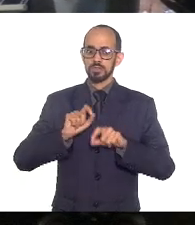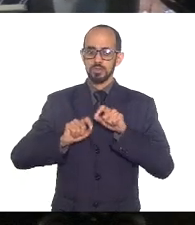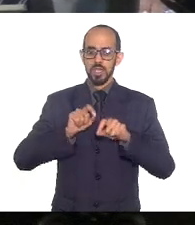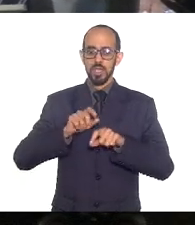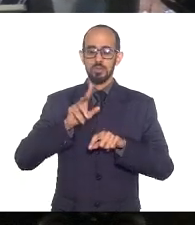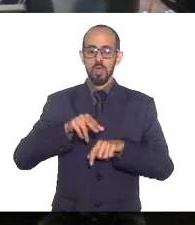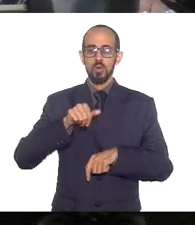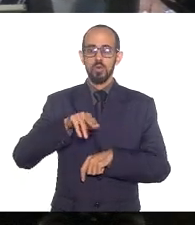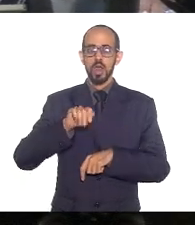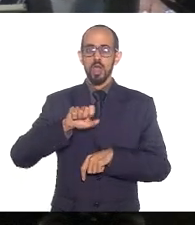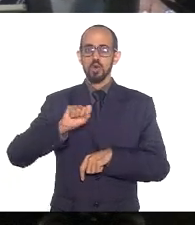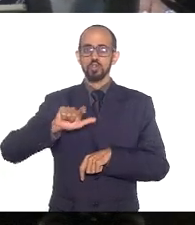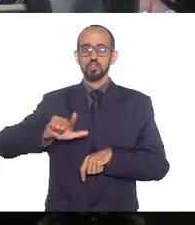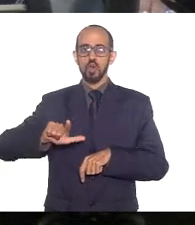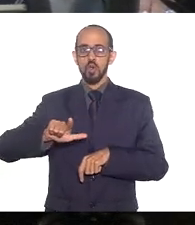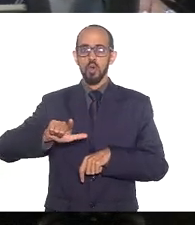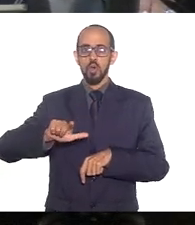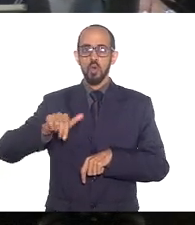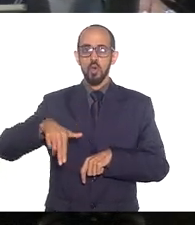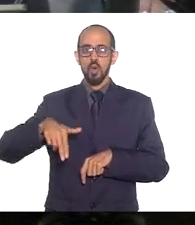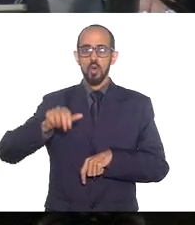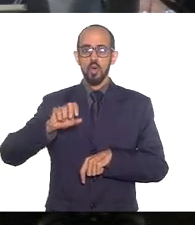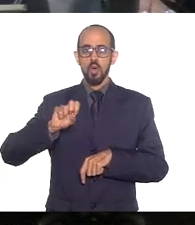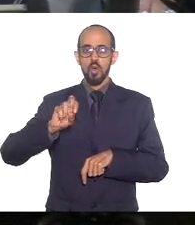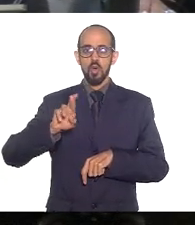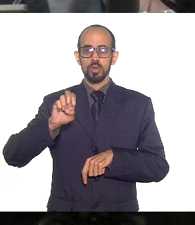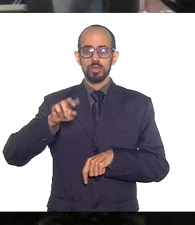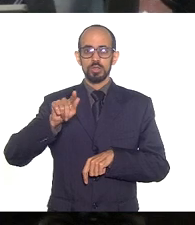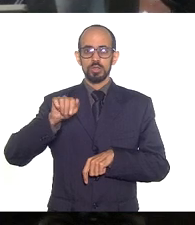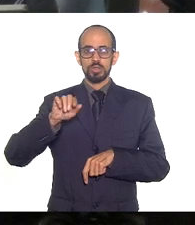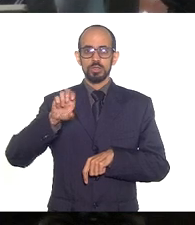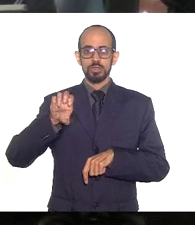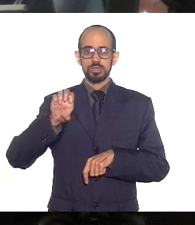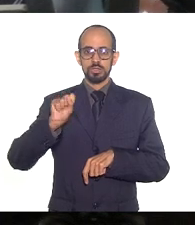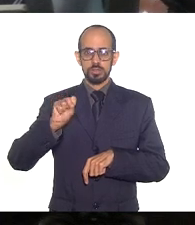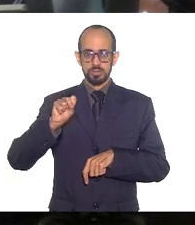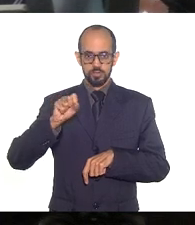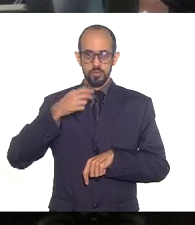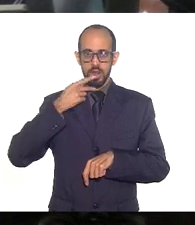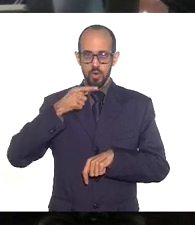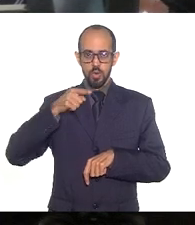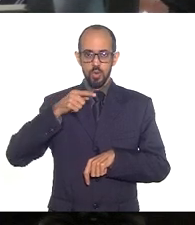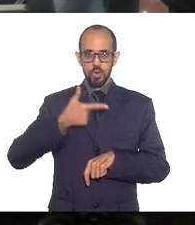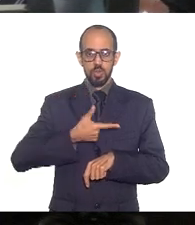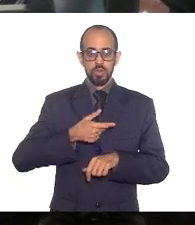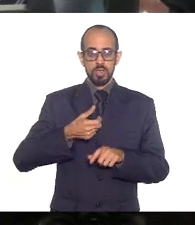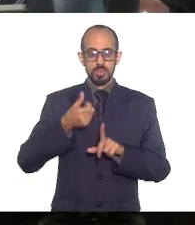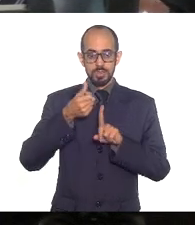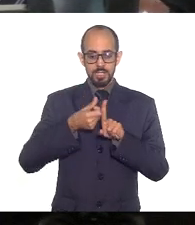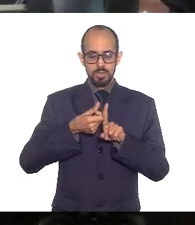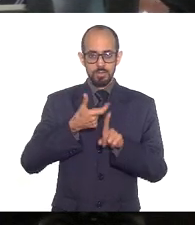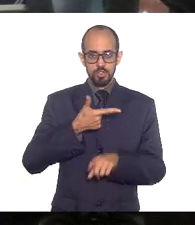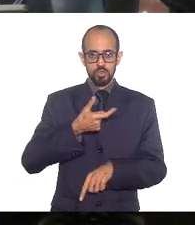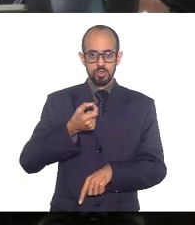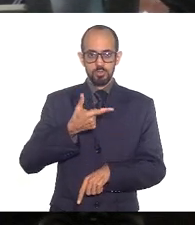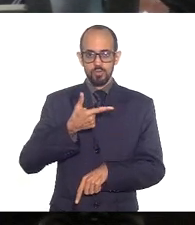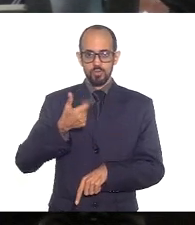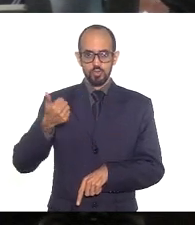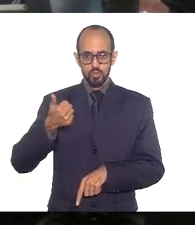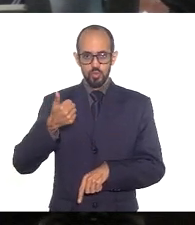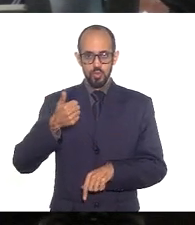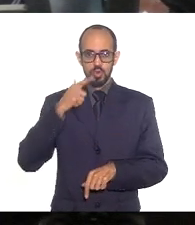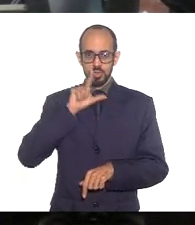Rodrigues entregamos desse Pedro cinco meses de 2020 e um que muitos parlamentos não